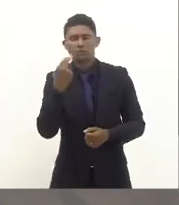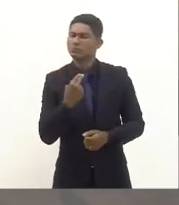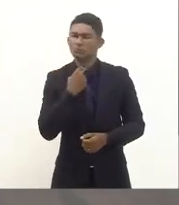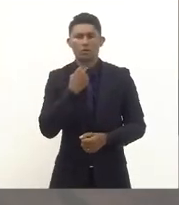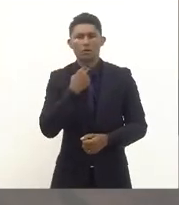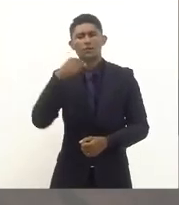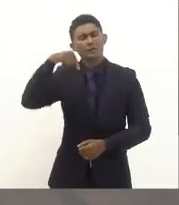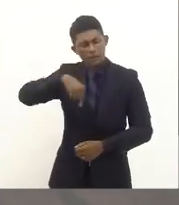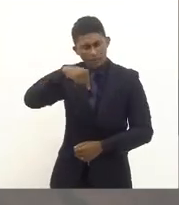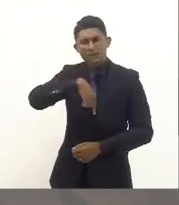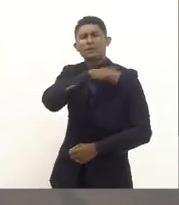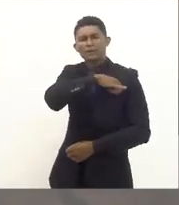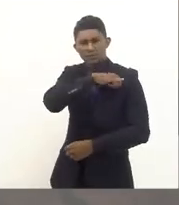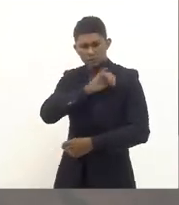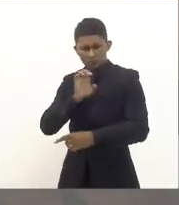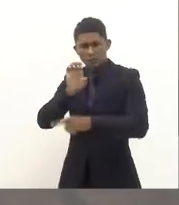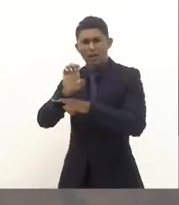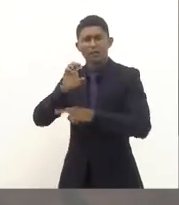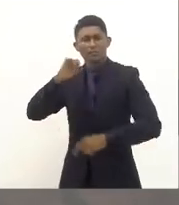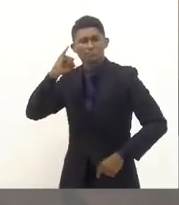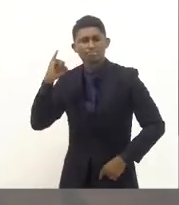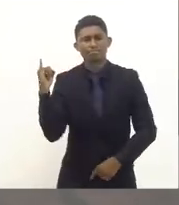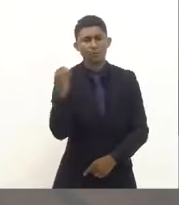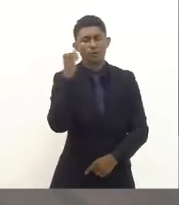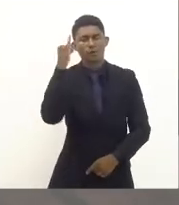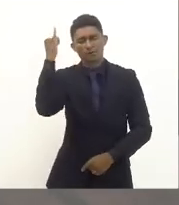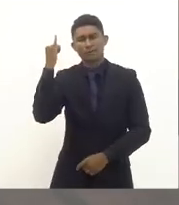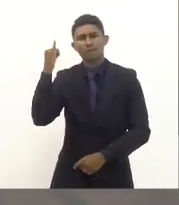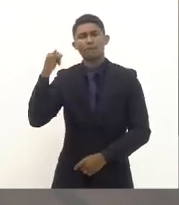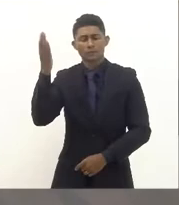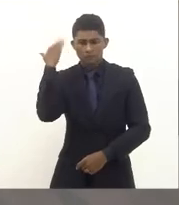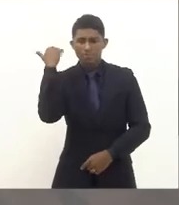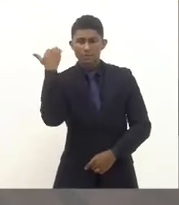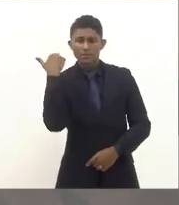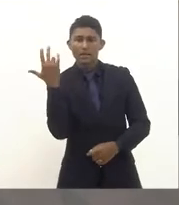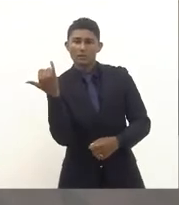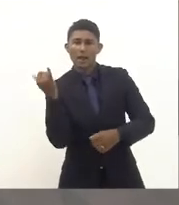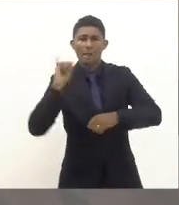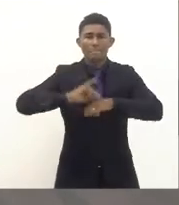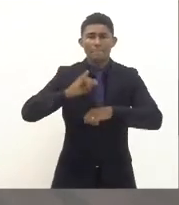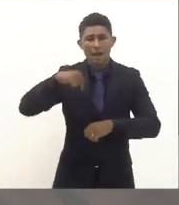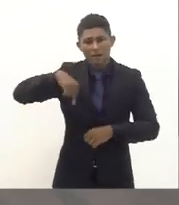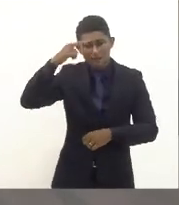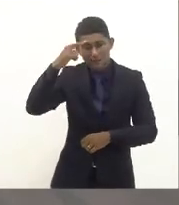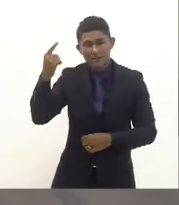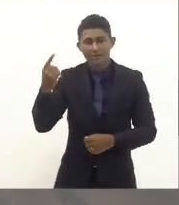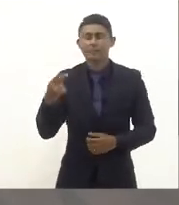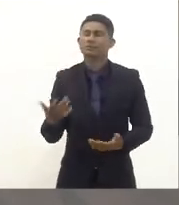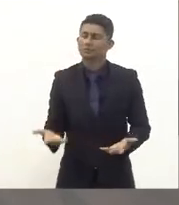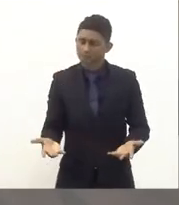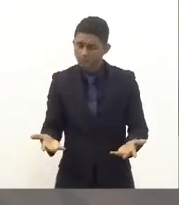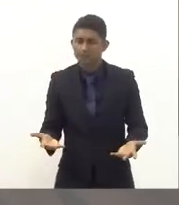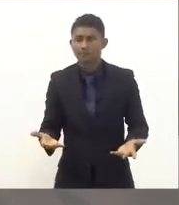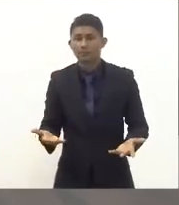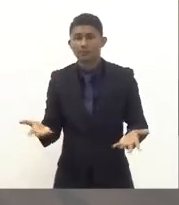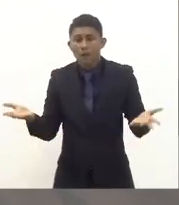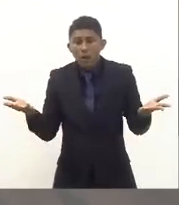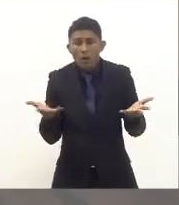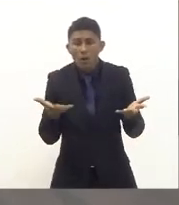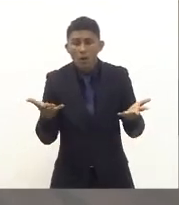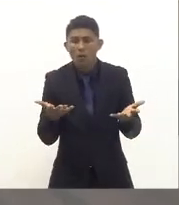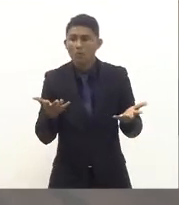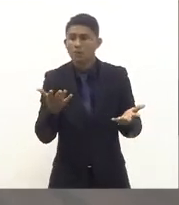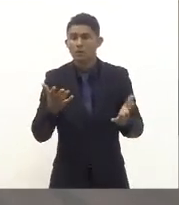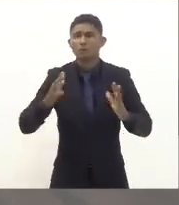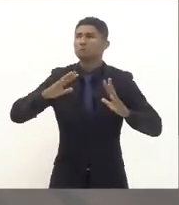importante que é o Rio de Janeiro o estado que foi capital da República que não perdeu a sua capitalidade e que nesse momento